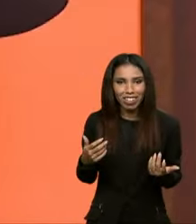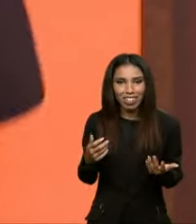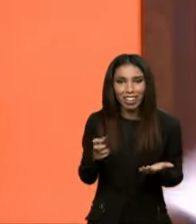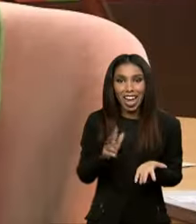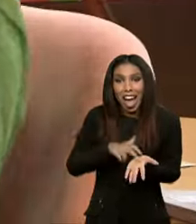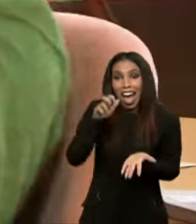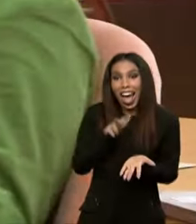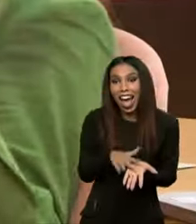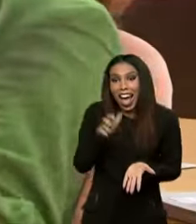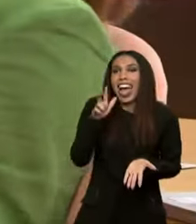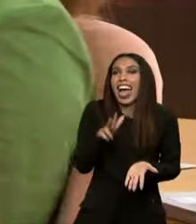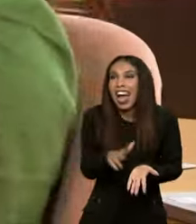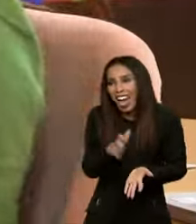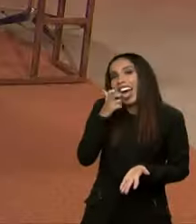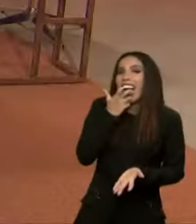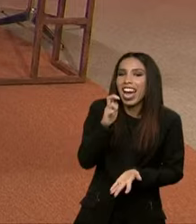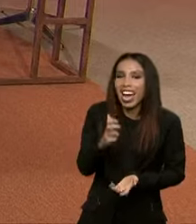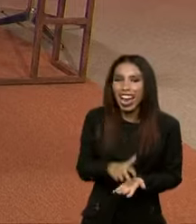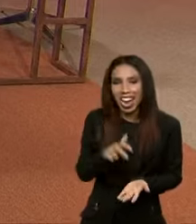Eu lá embaixo...